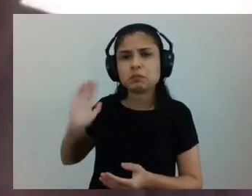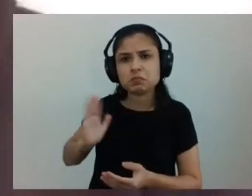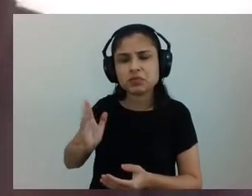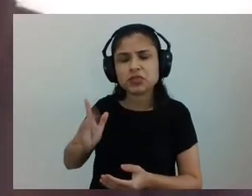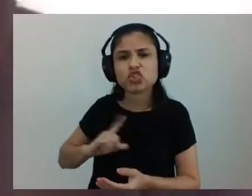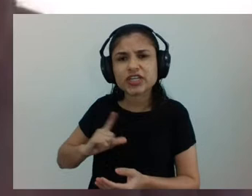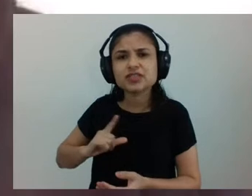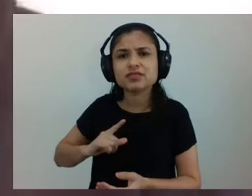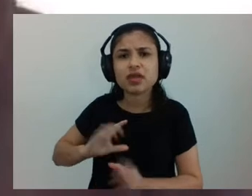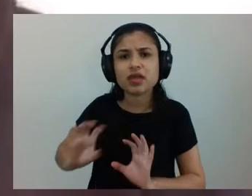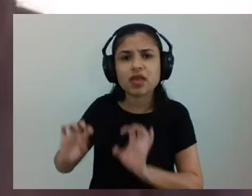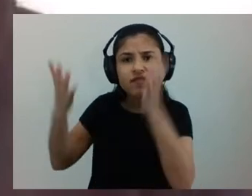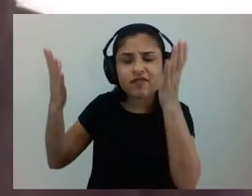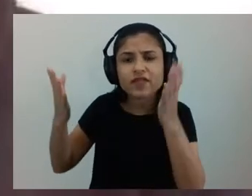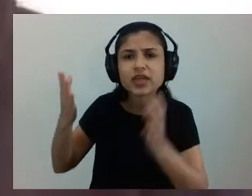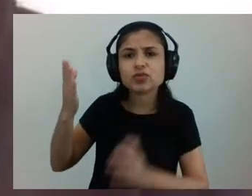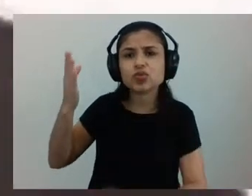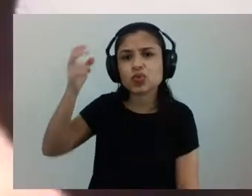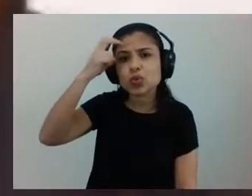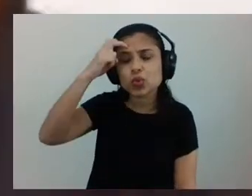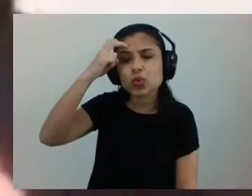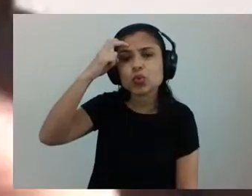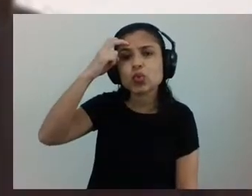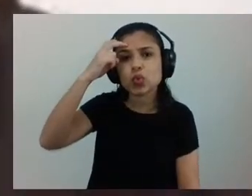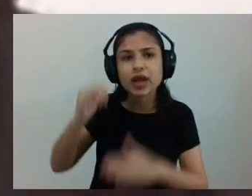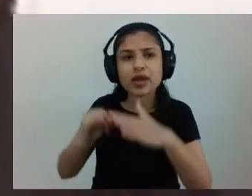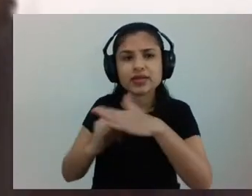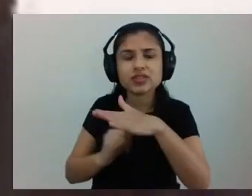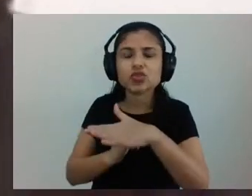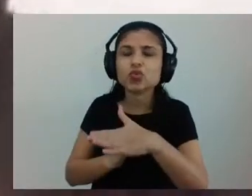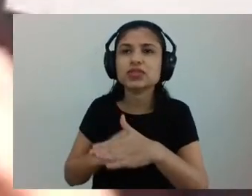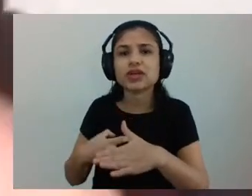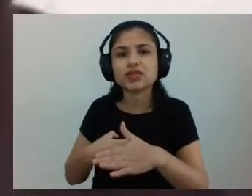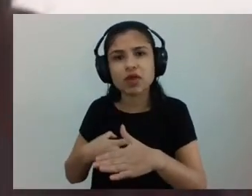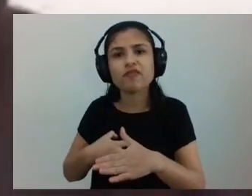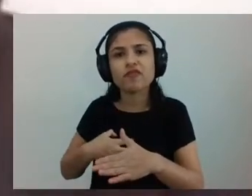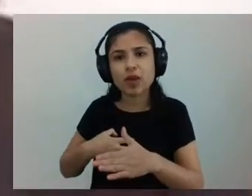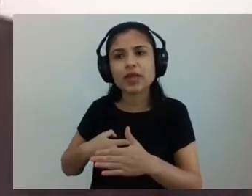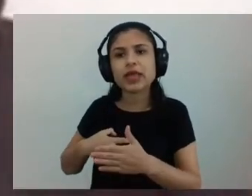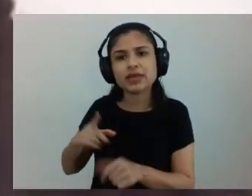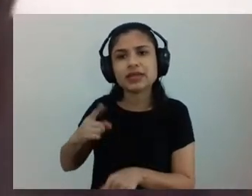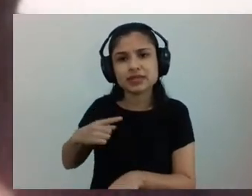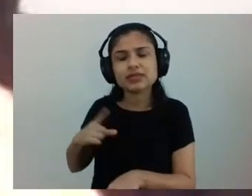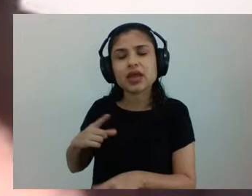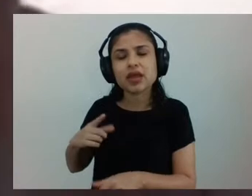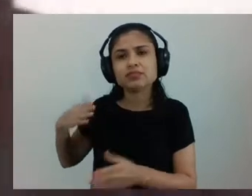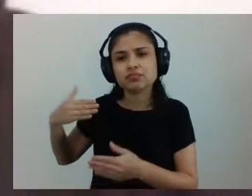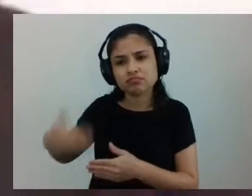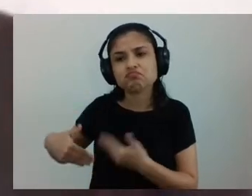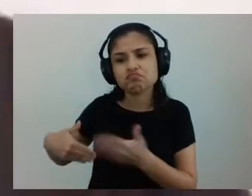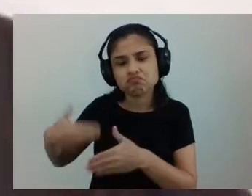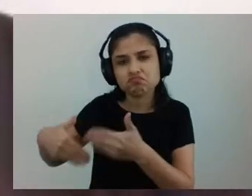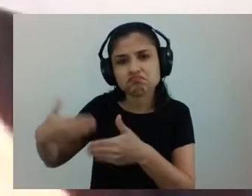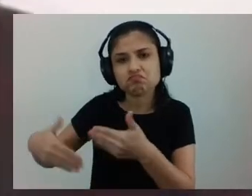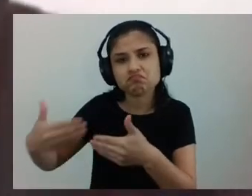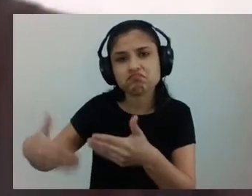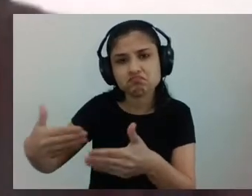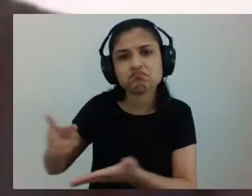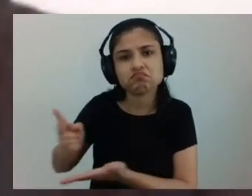culturais de forma institucional, de forma regular, concertos, exposições de